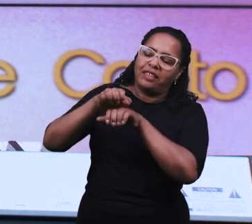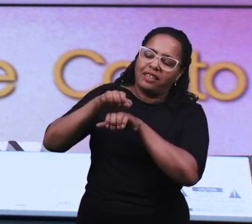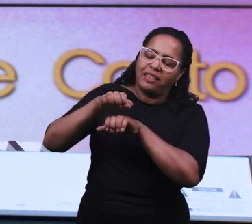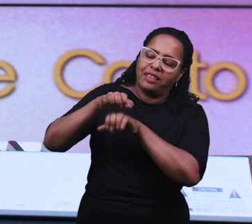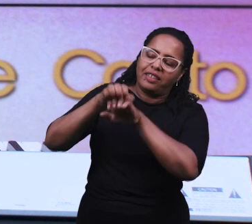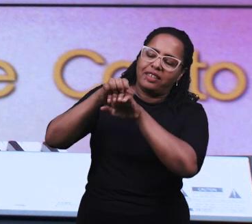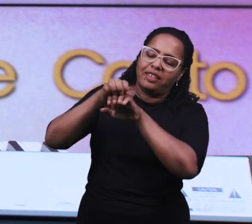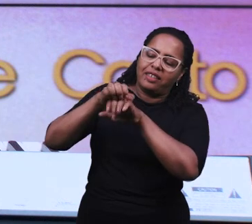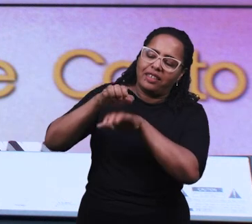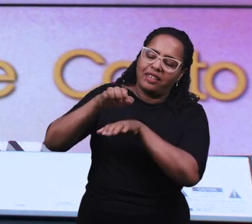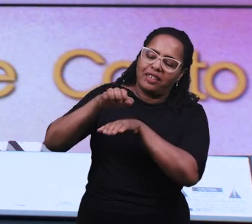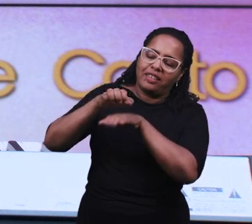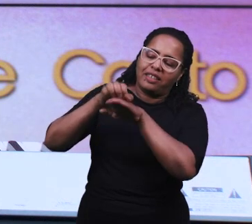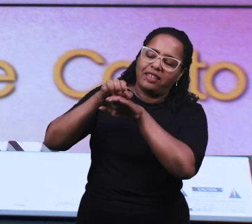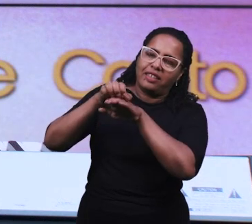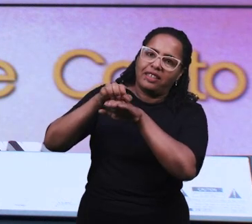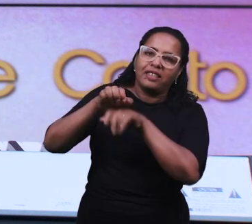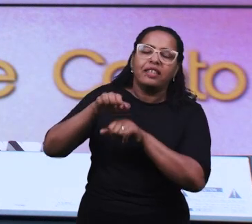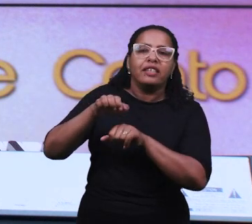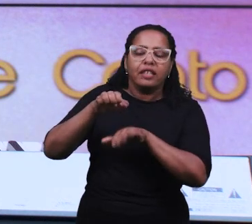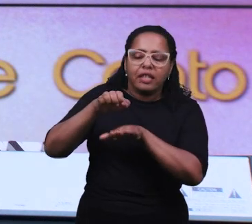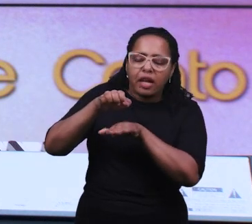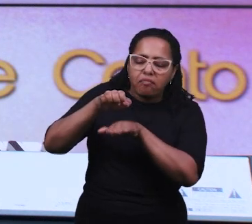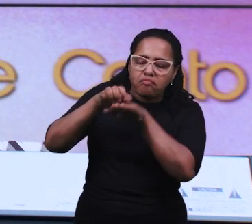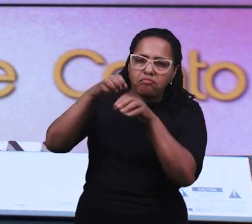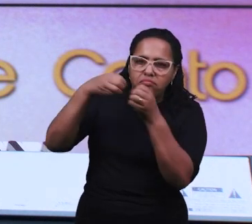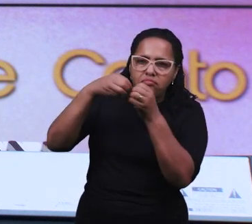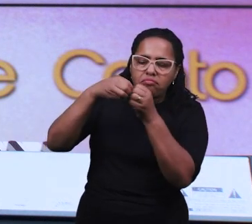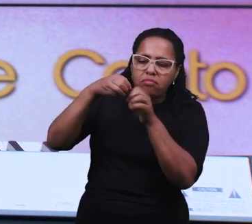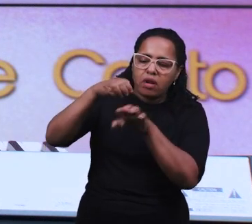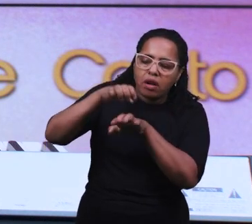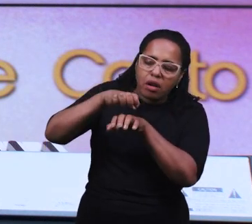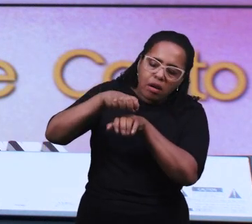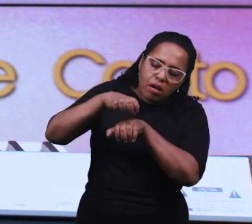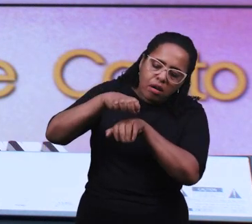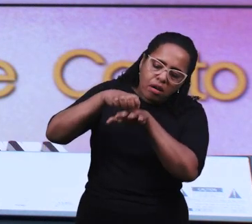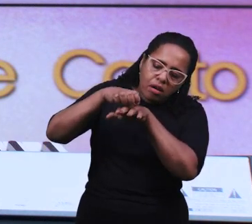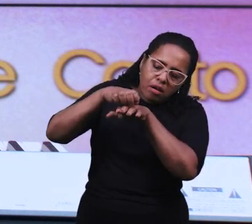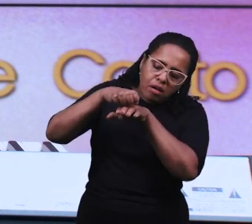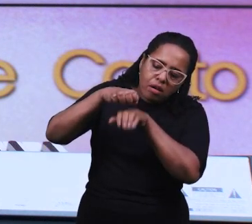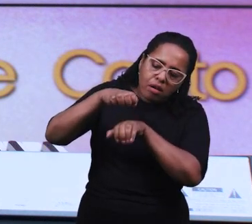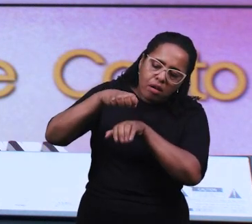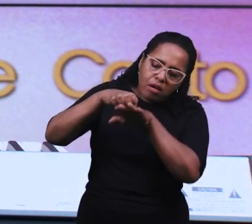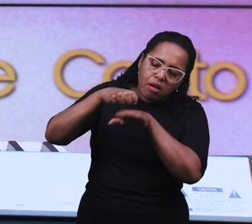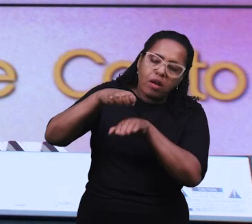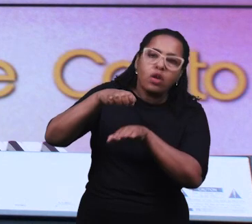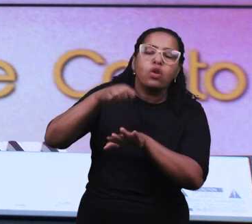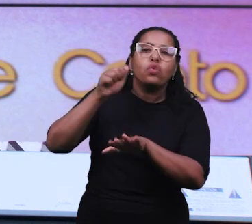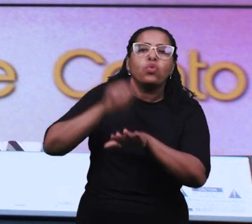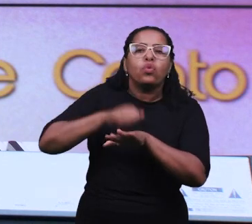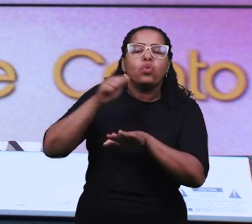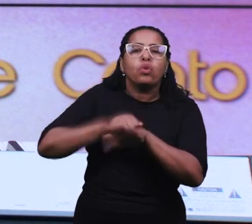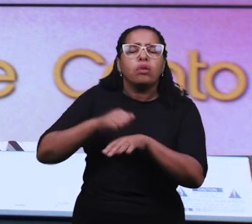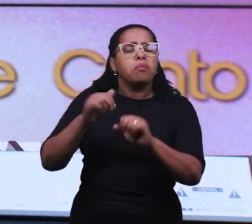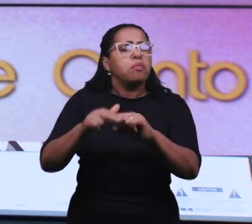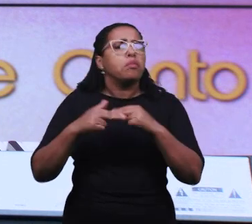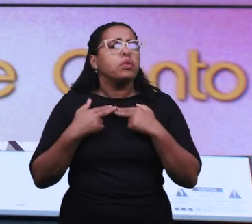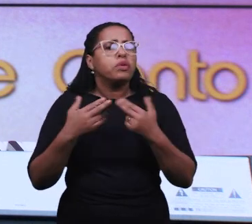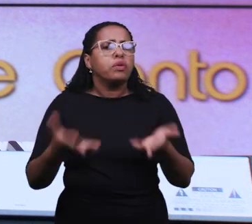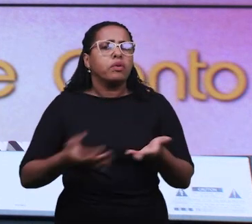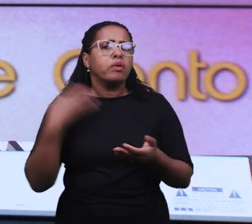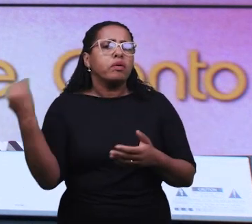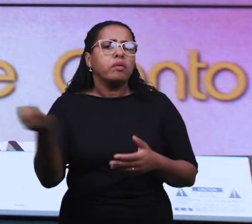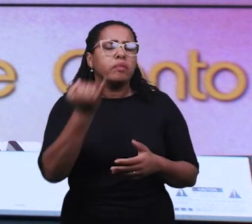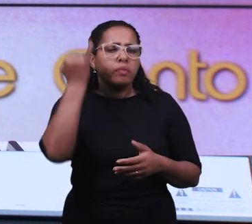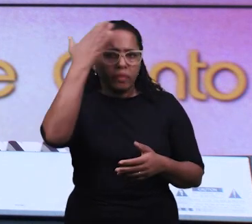dela está elevada. Ela tem uma proximidade grande com o palato duro. Por que é importante nós sabermos